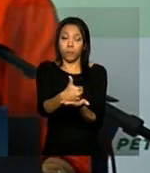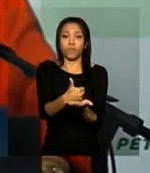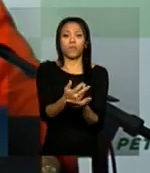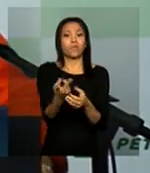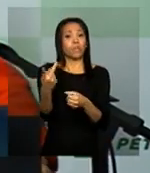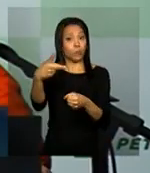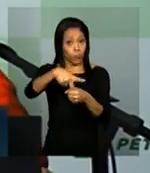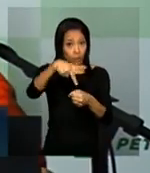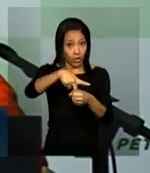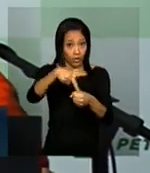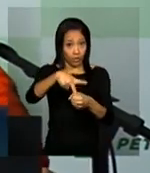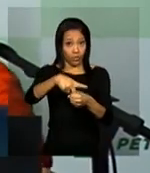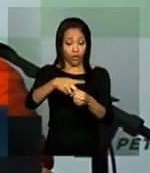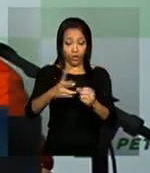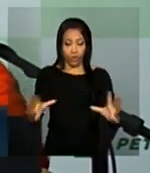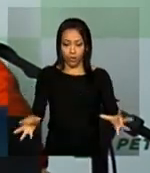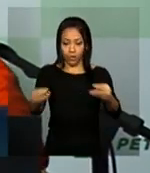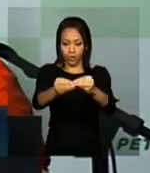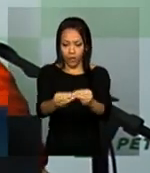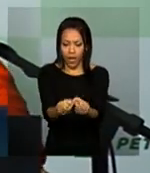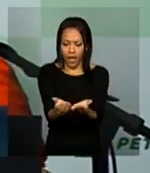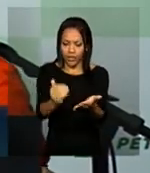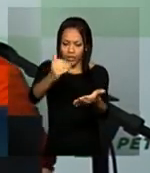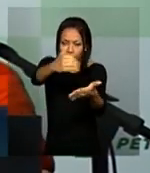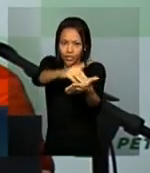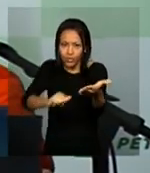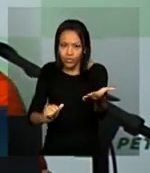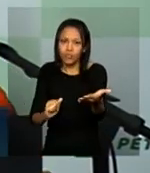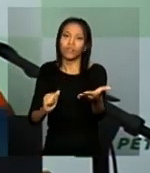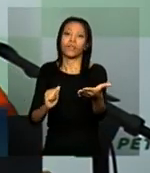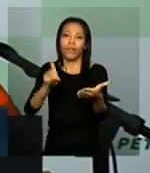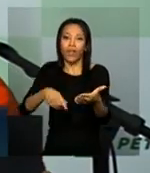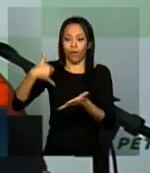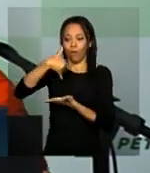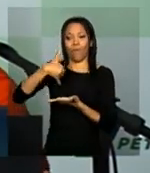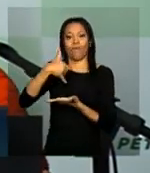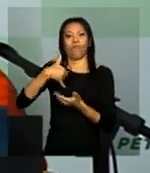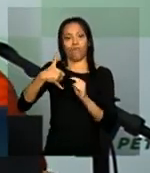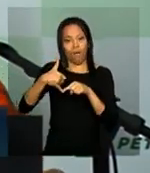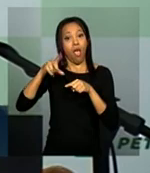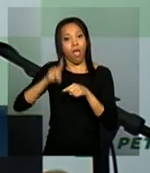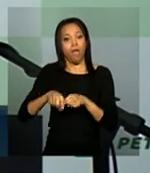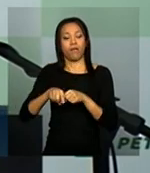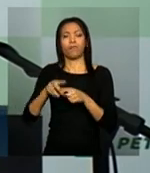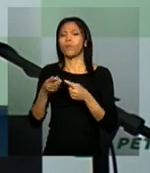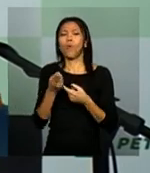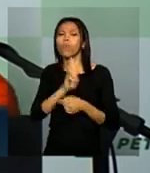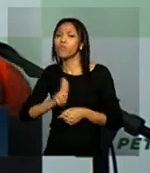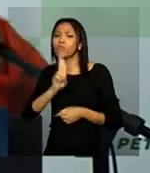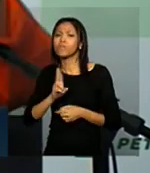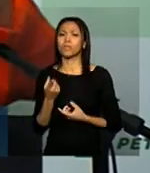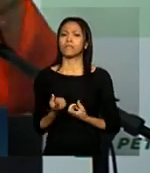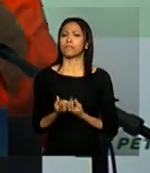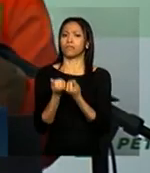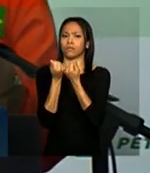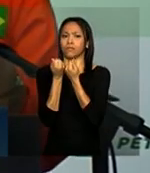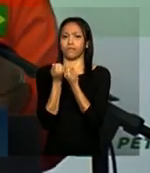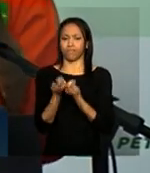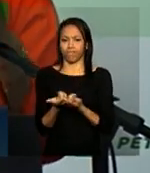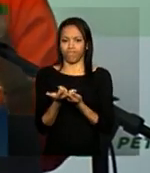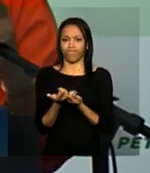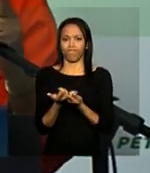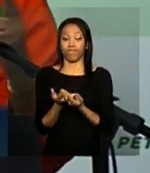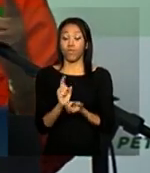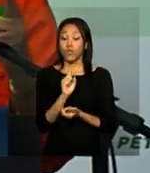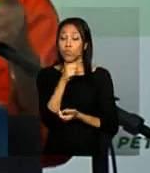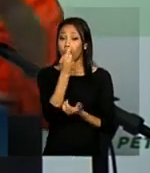E aonde essa riqueza derivada do petróleo deve ser aplicada? Na coisa que